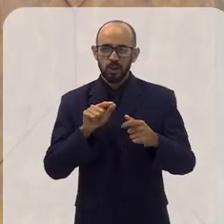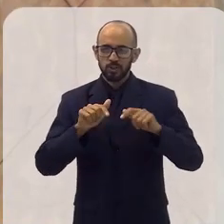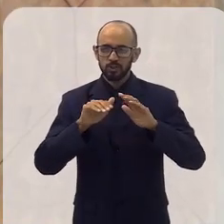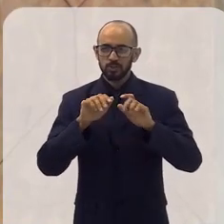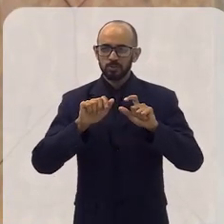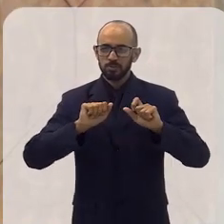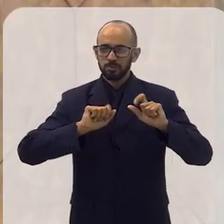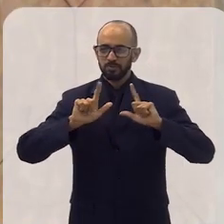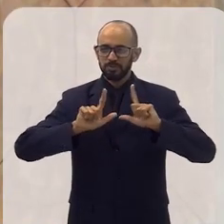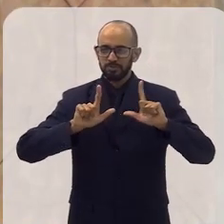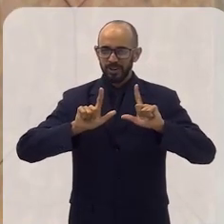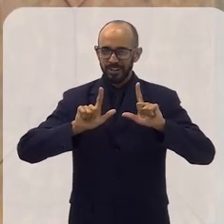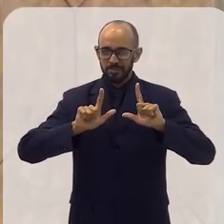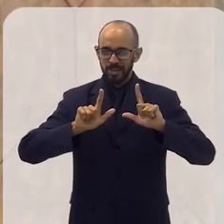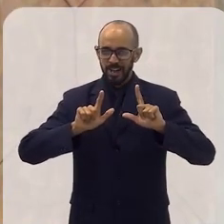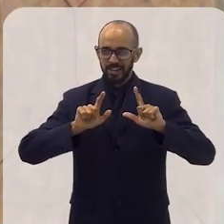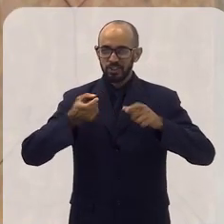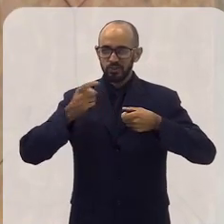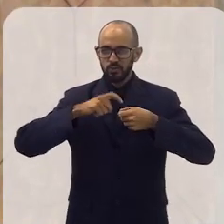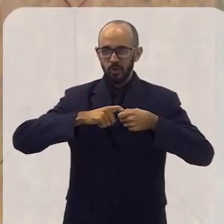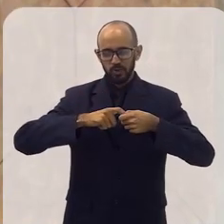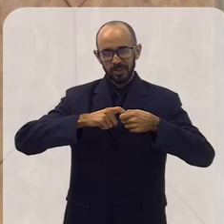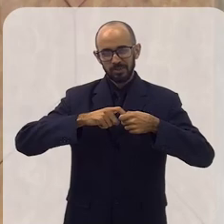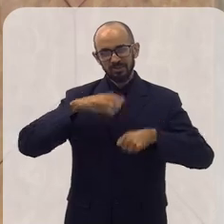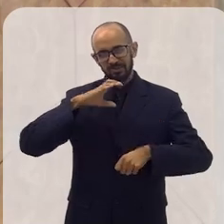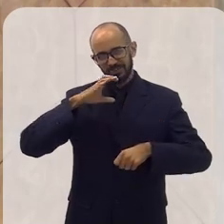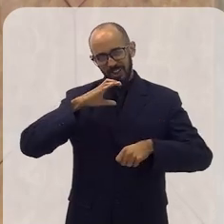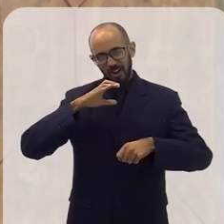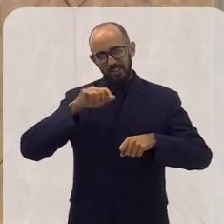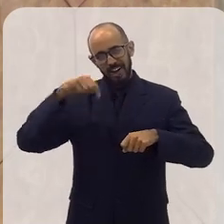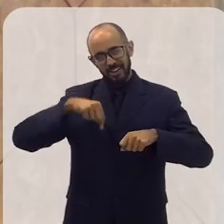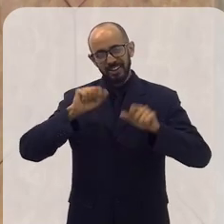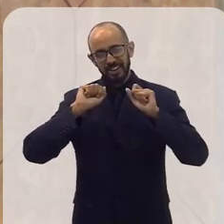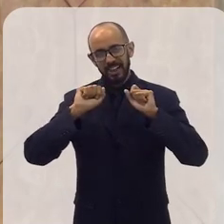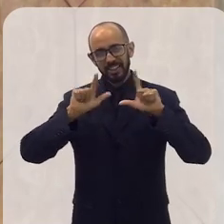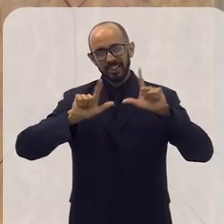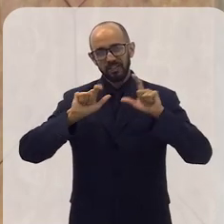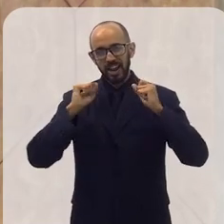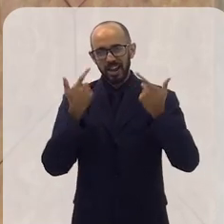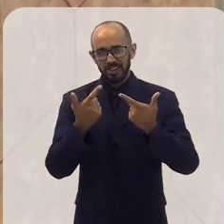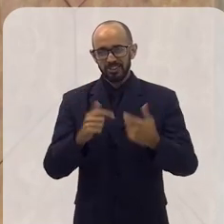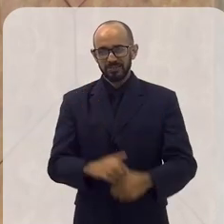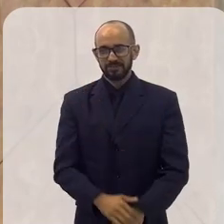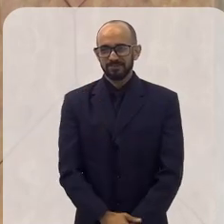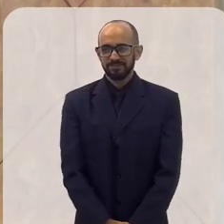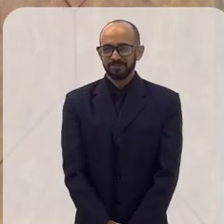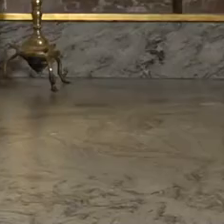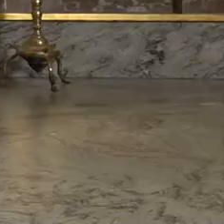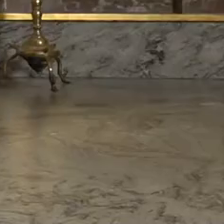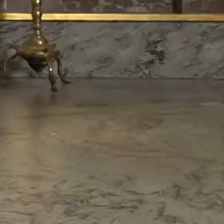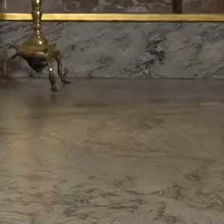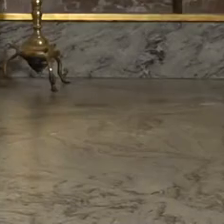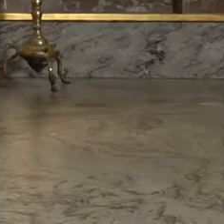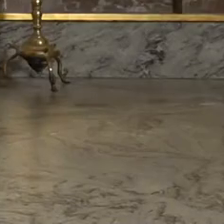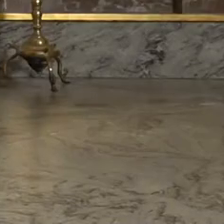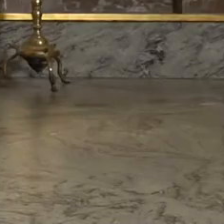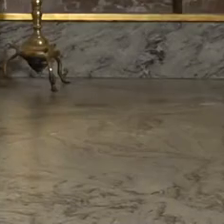nosso programa e estaremos de volta em breve aqui na TV Alerj, canal do Povo.